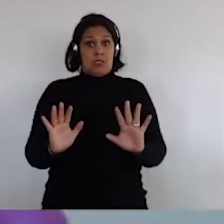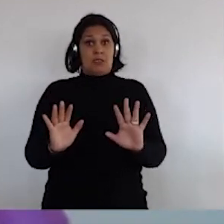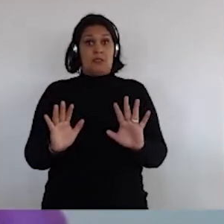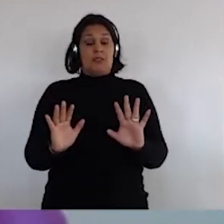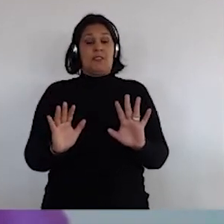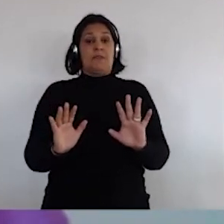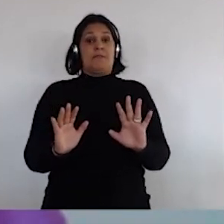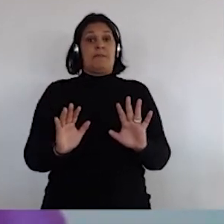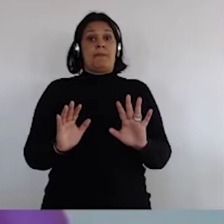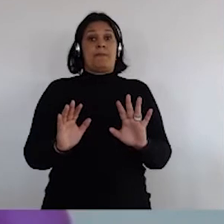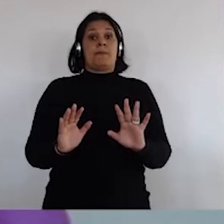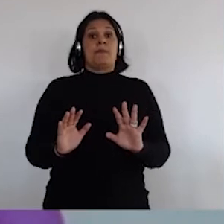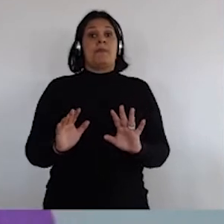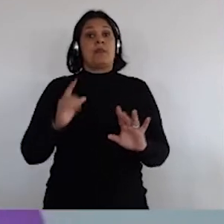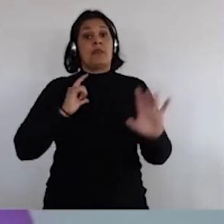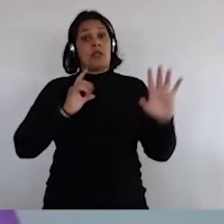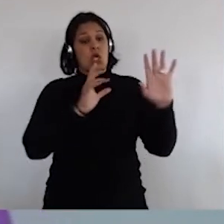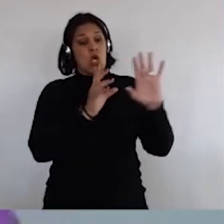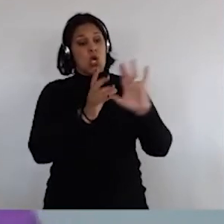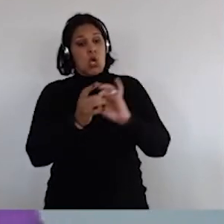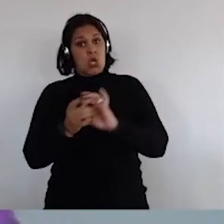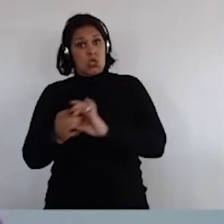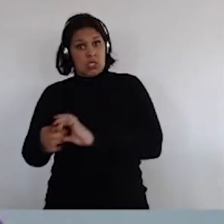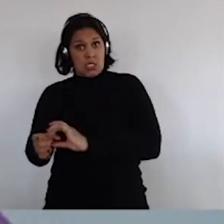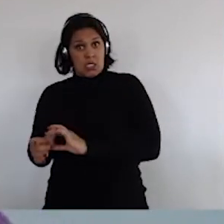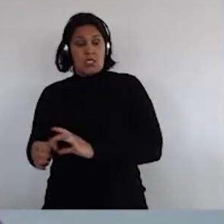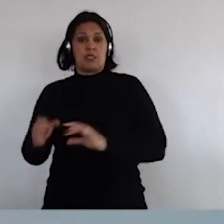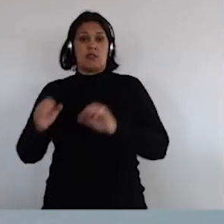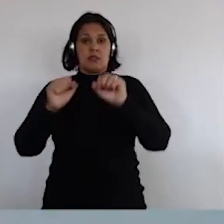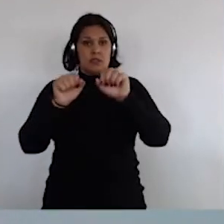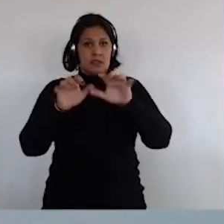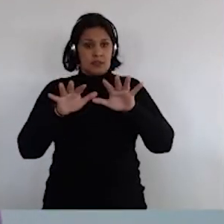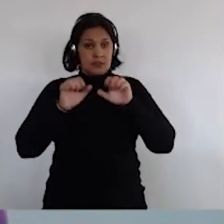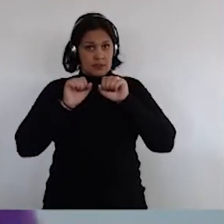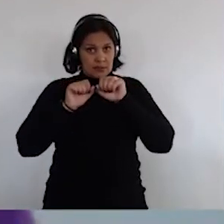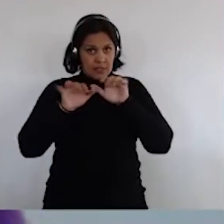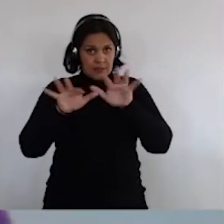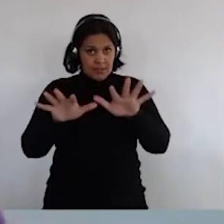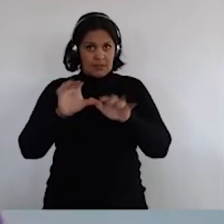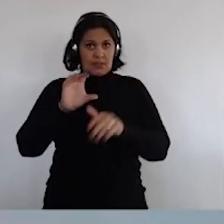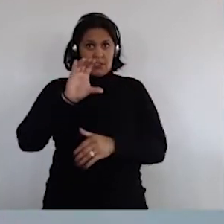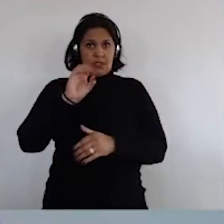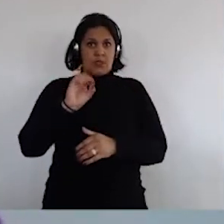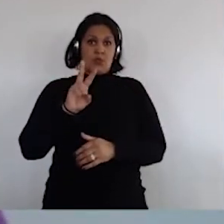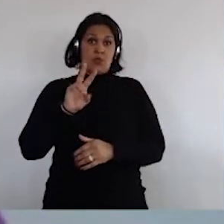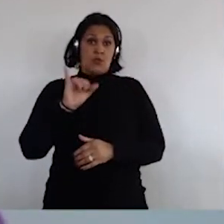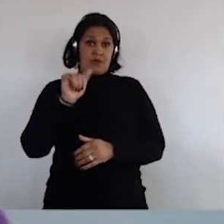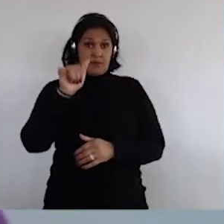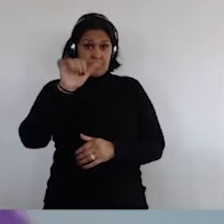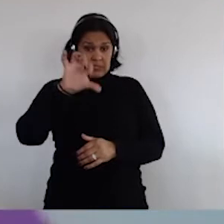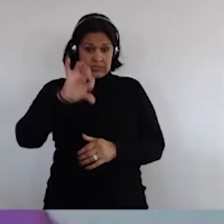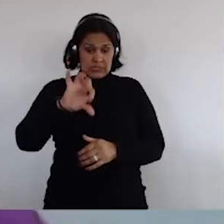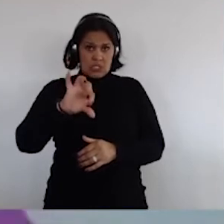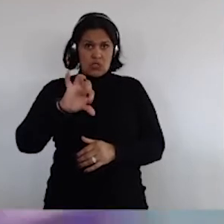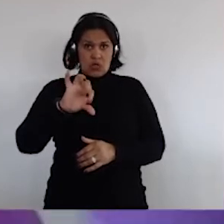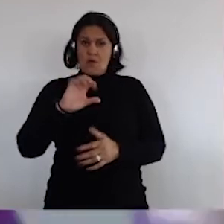Contudo, no contexto da pandemia do Covid-19, a virtualização do Poder Judiciário